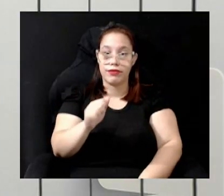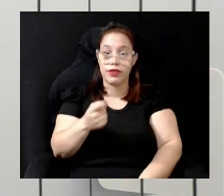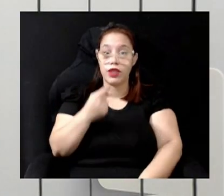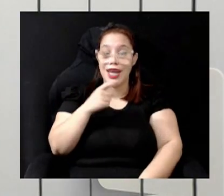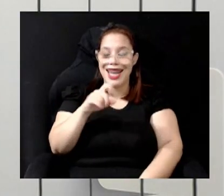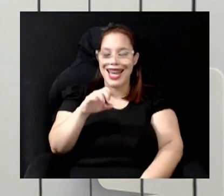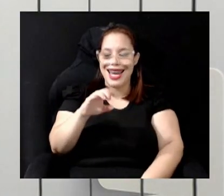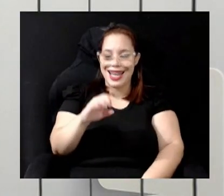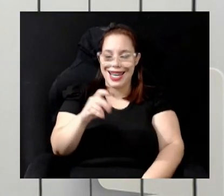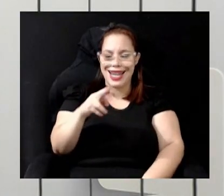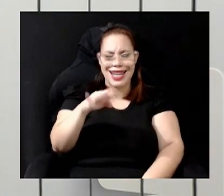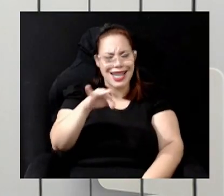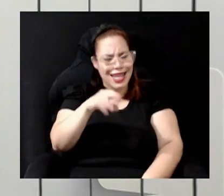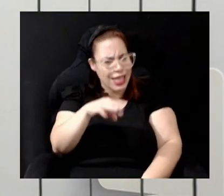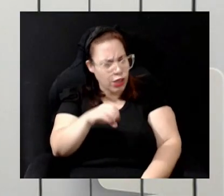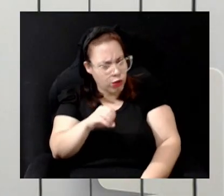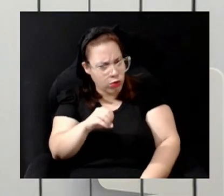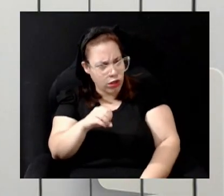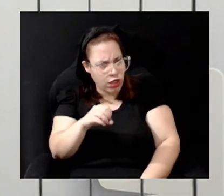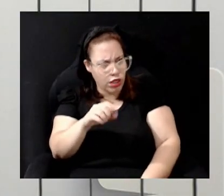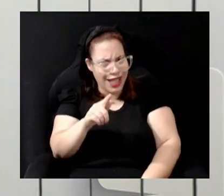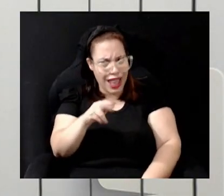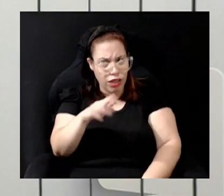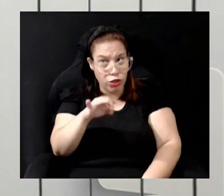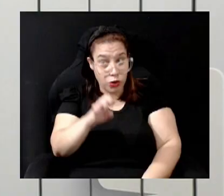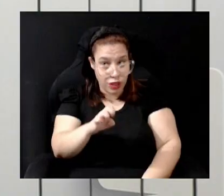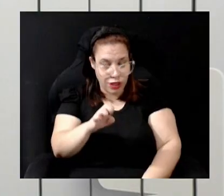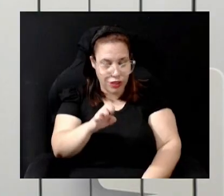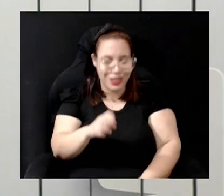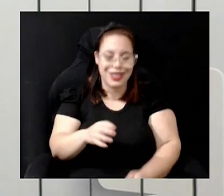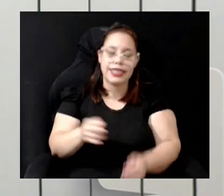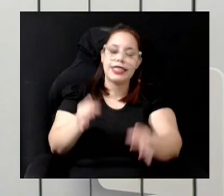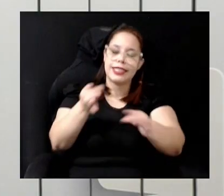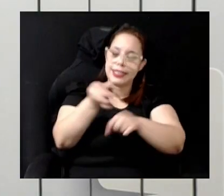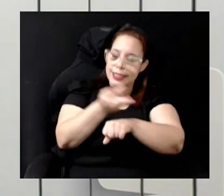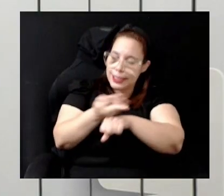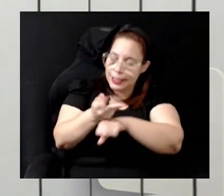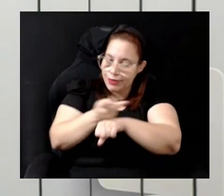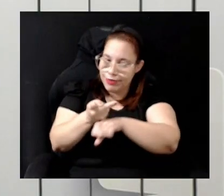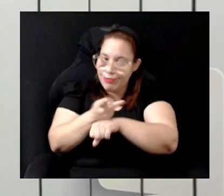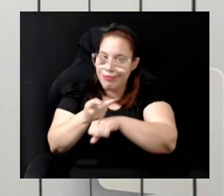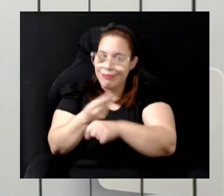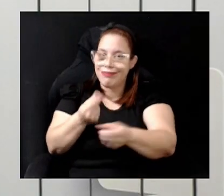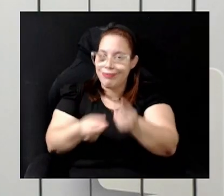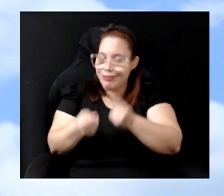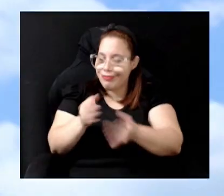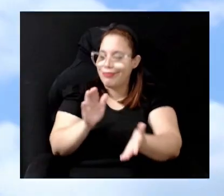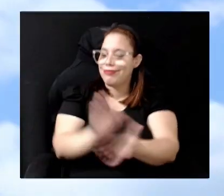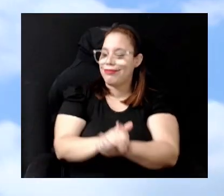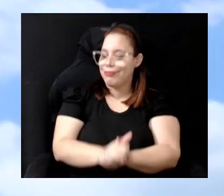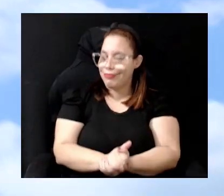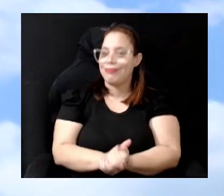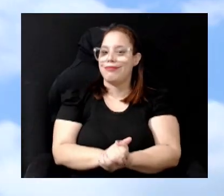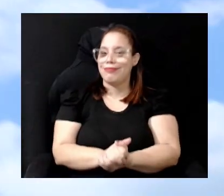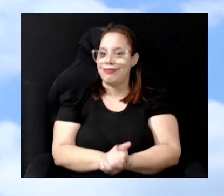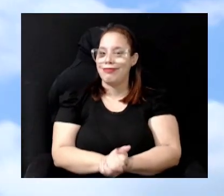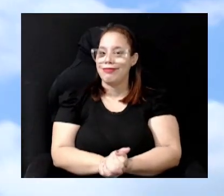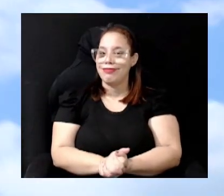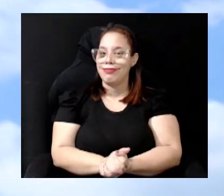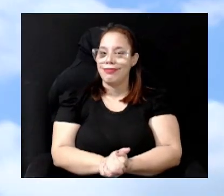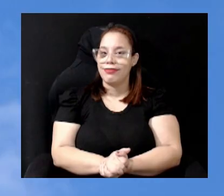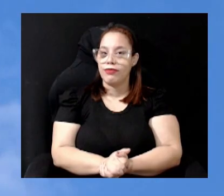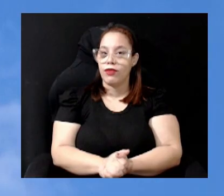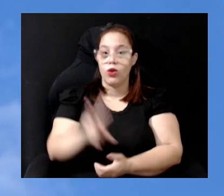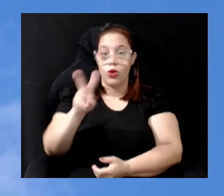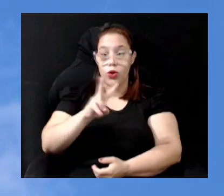o calanchoe são as flores mais procuradas pelos revendedores. Dia